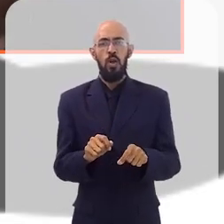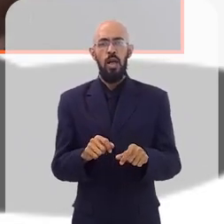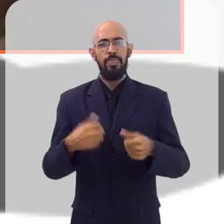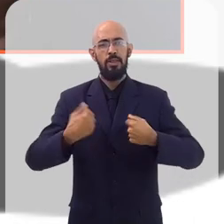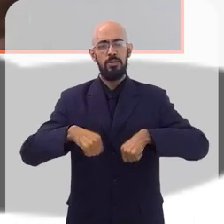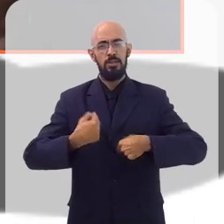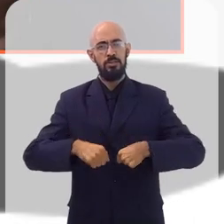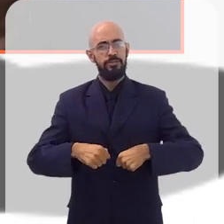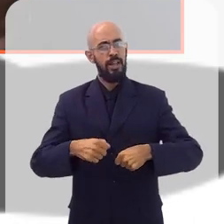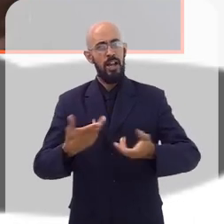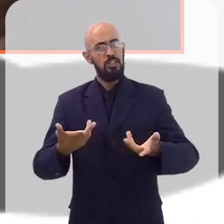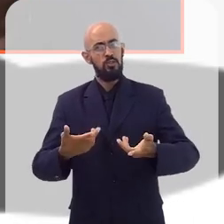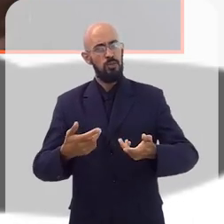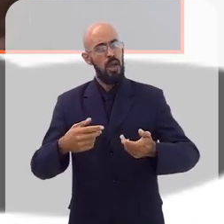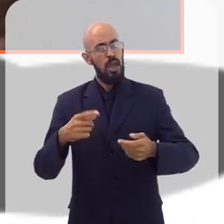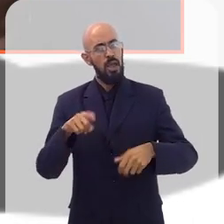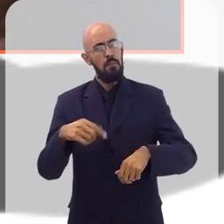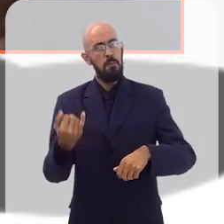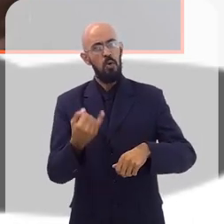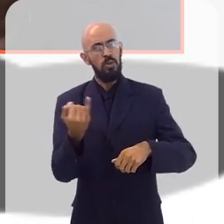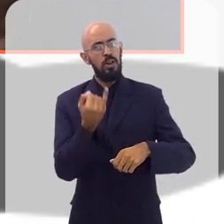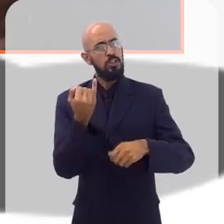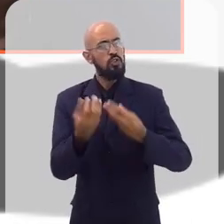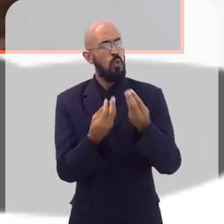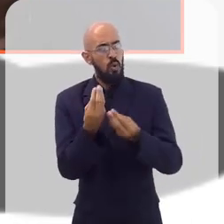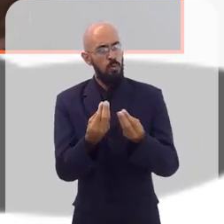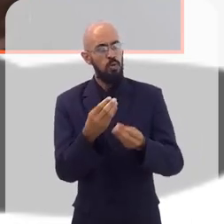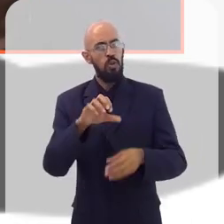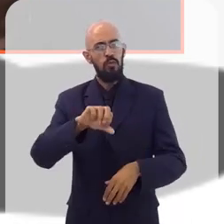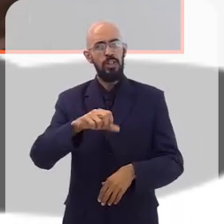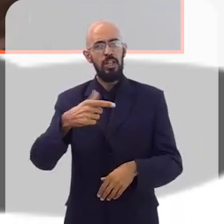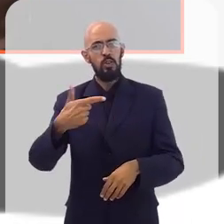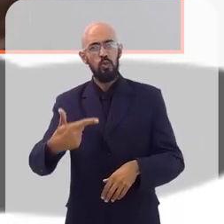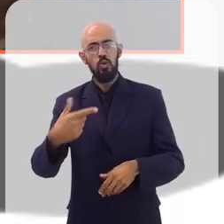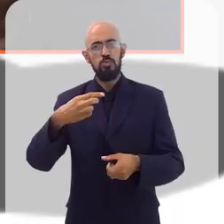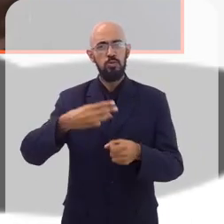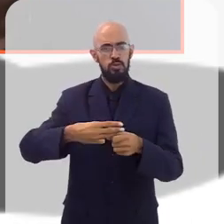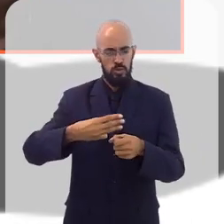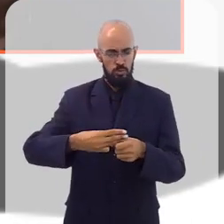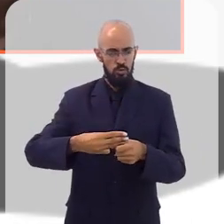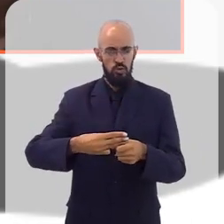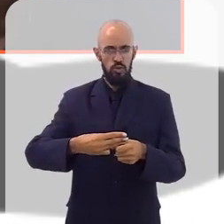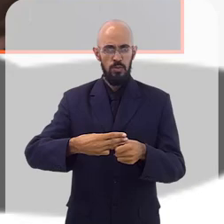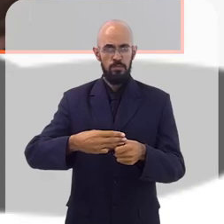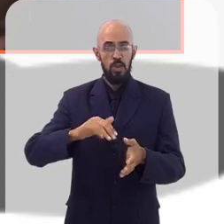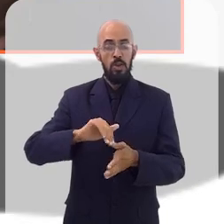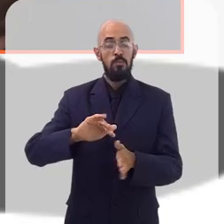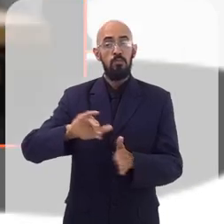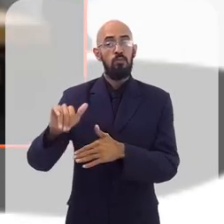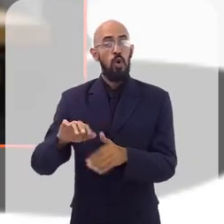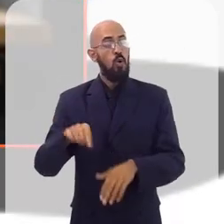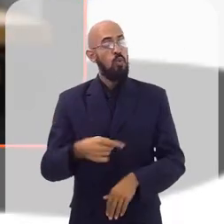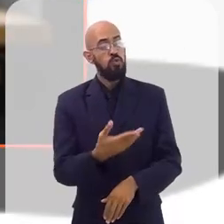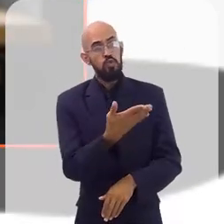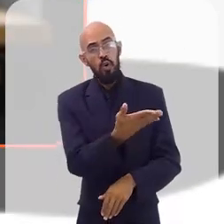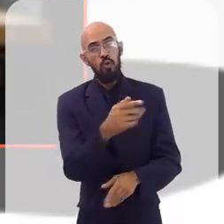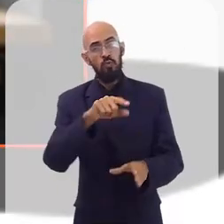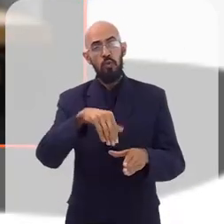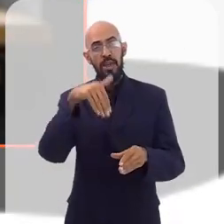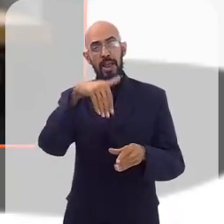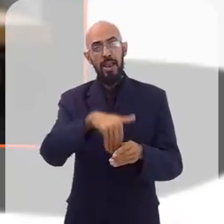super ativo nessa comissão com esses dois para já só pode contar para gente um pouco da parte da formulação como é que foi